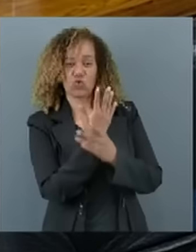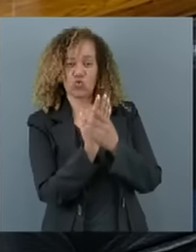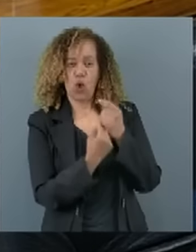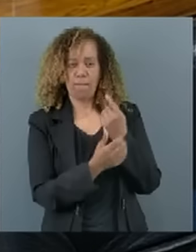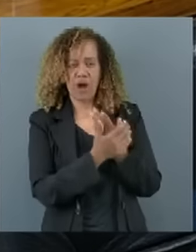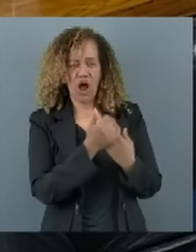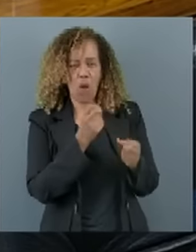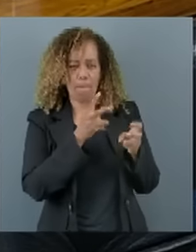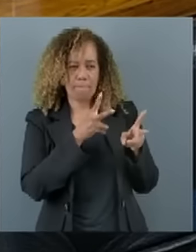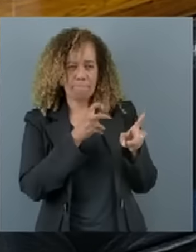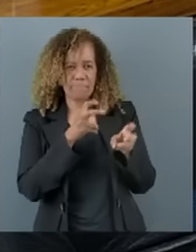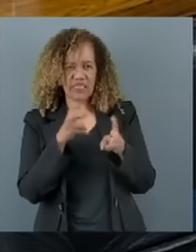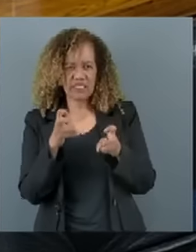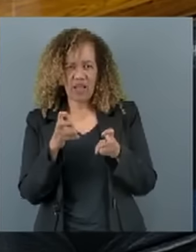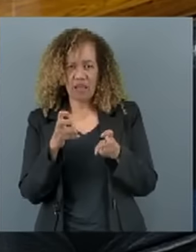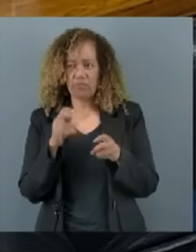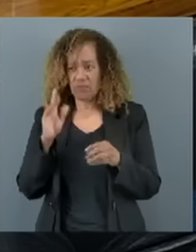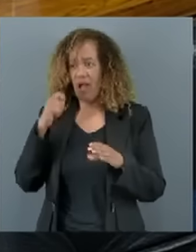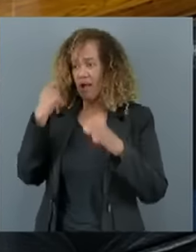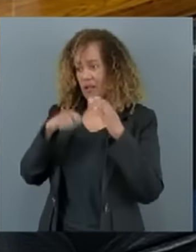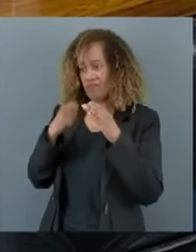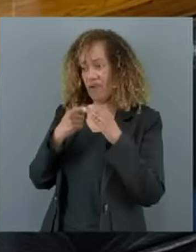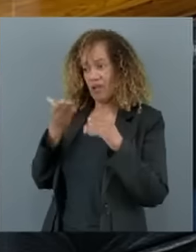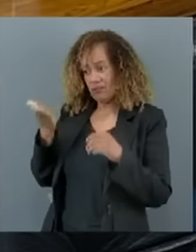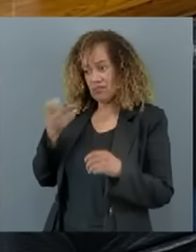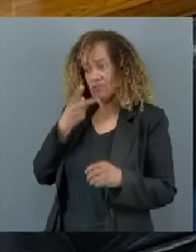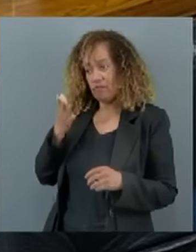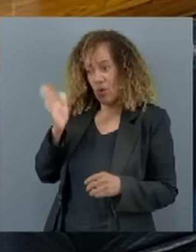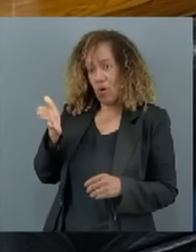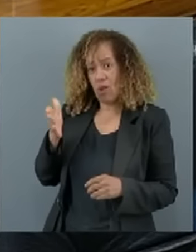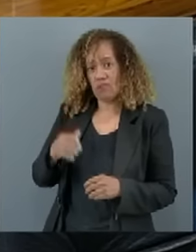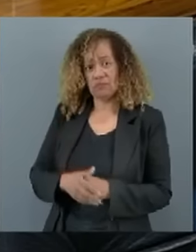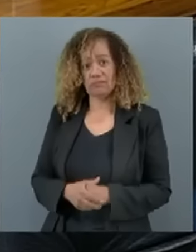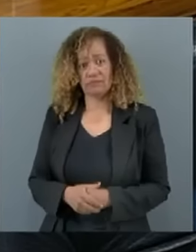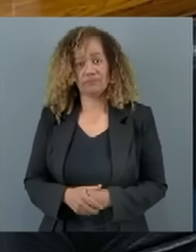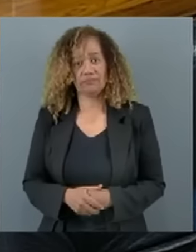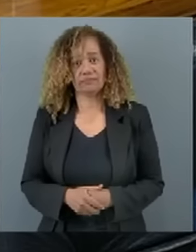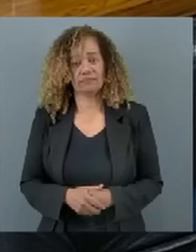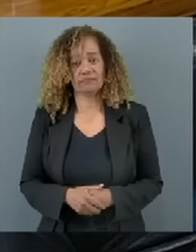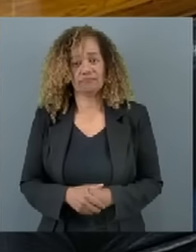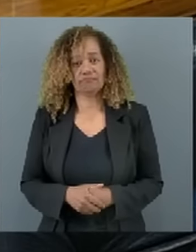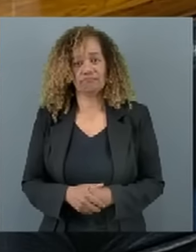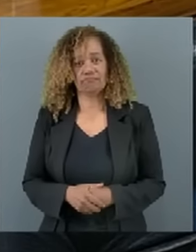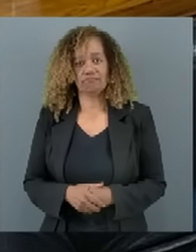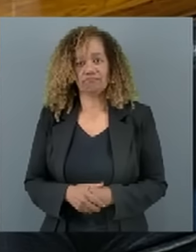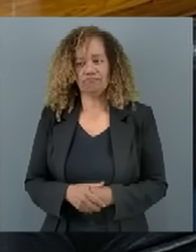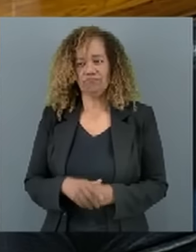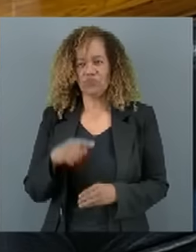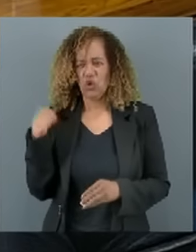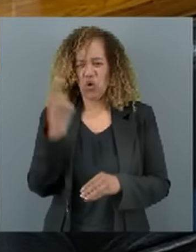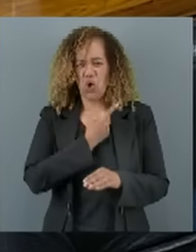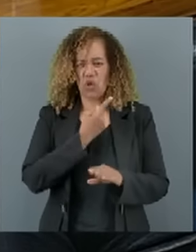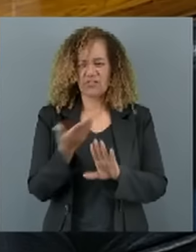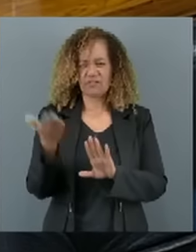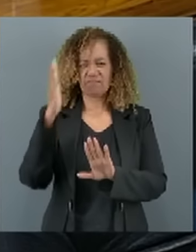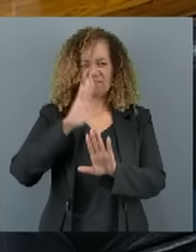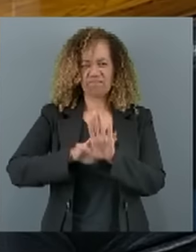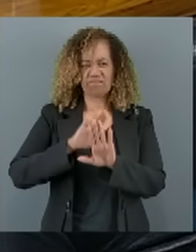nota-se está gravado como a senhora mesmo disse a senhora virou as costas para